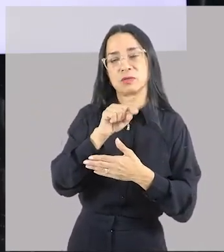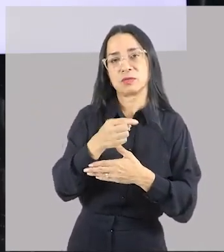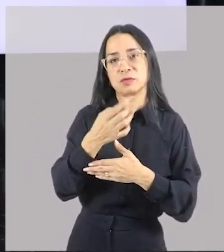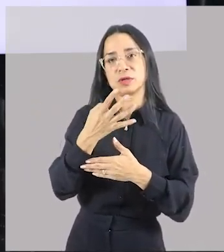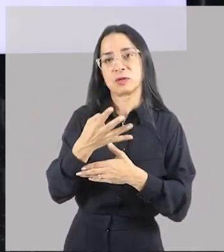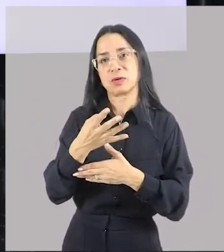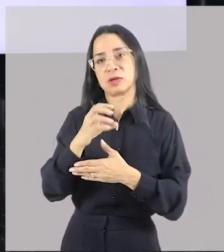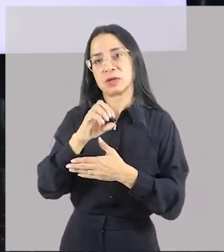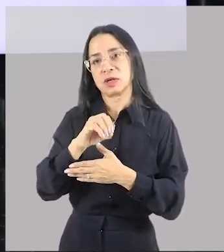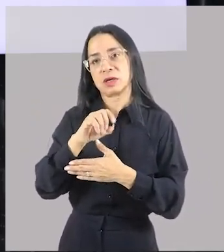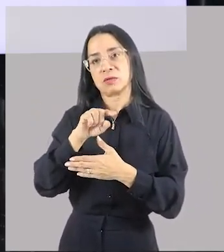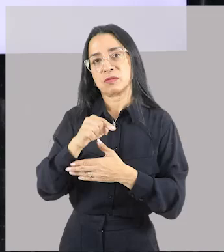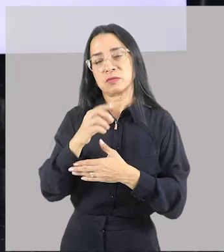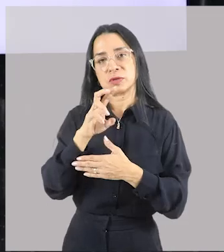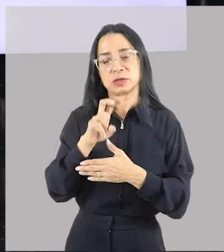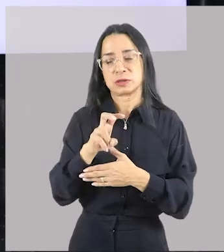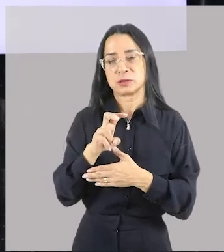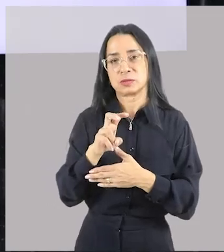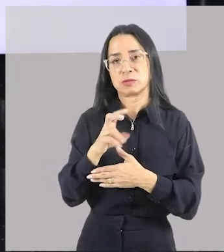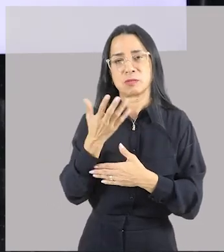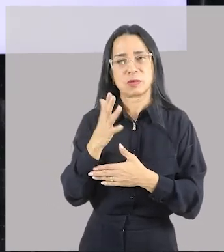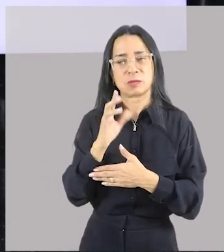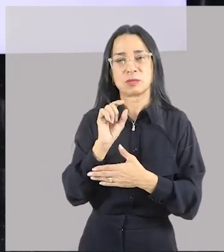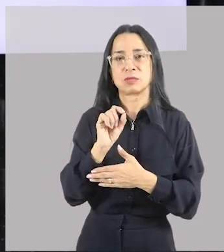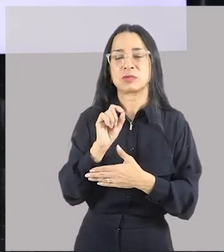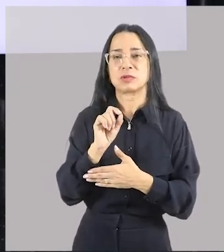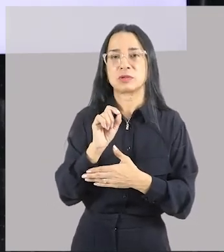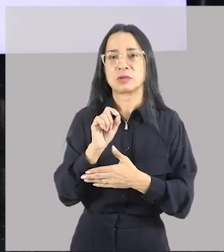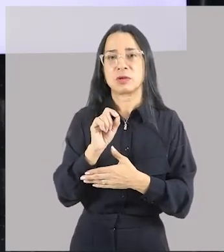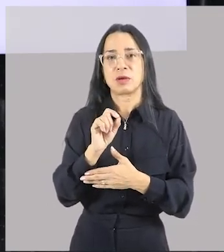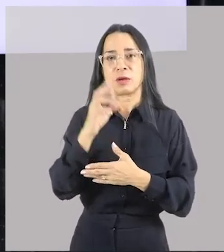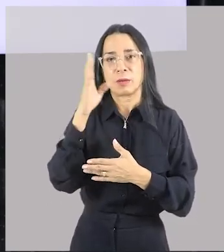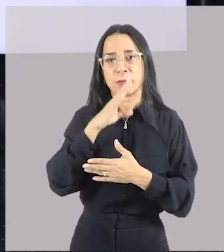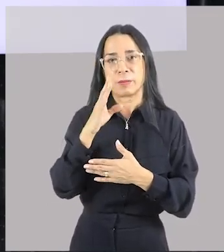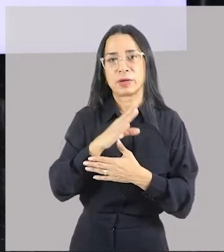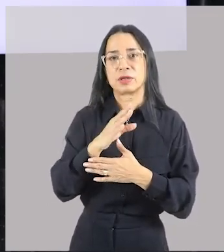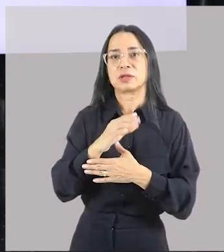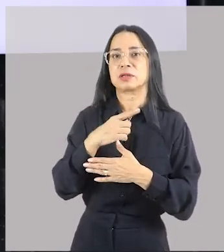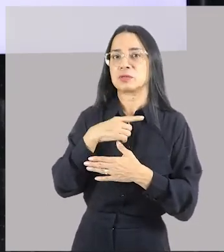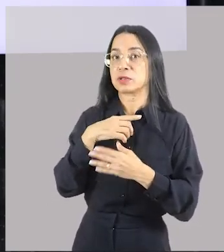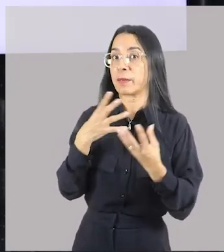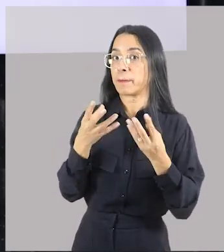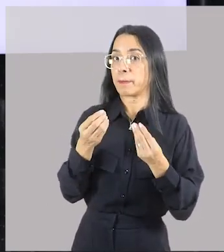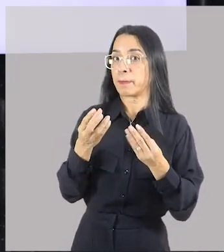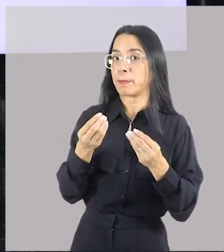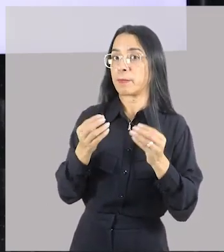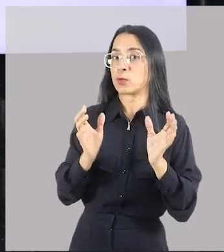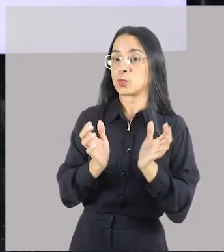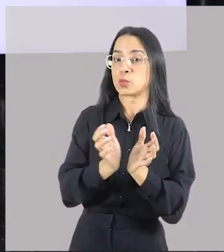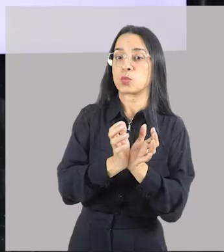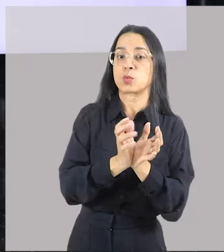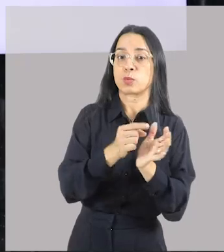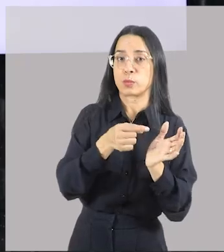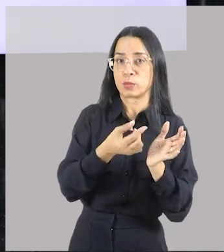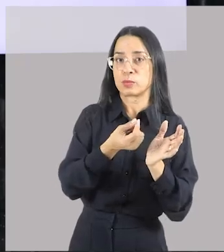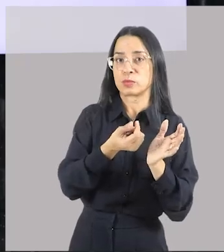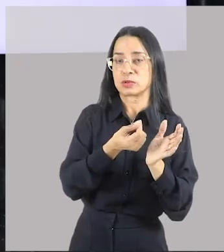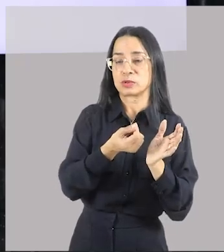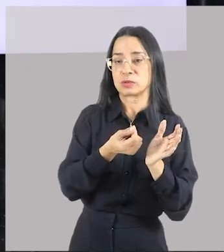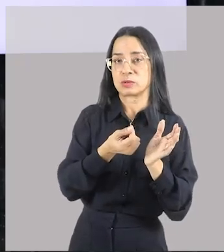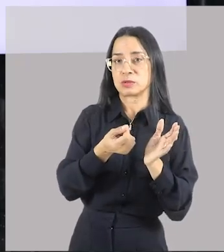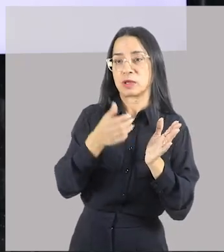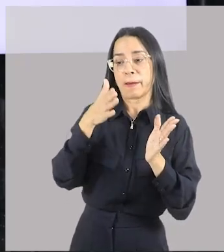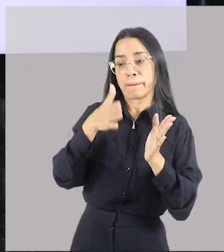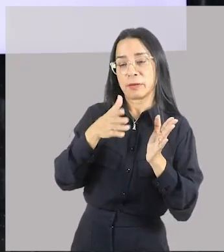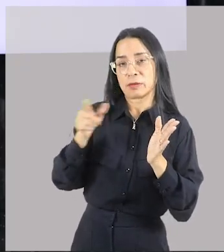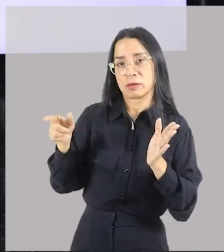e 0,5, mais ou menos isso. Então, o Brasil tem uma alta concentração de renda, porque já está muito afastado de 0, já está na metade